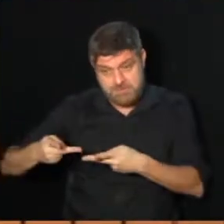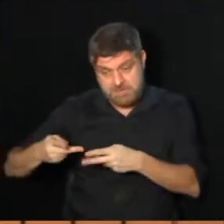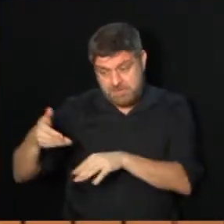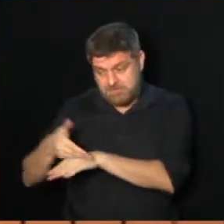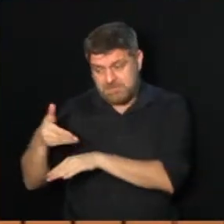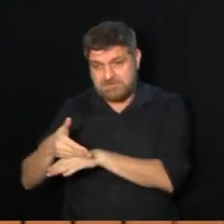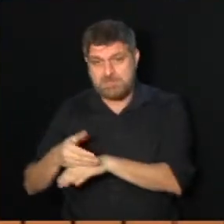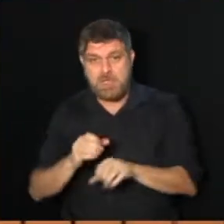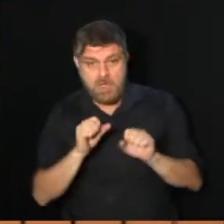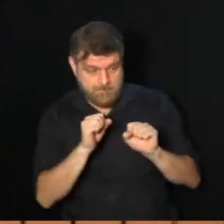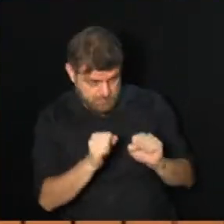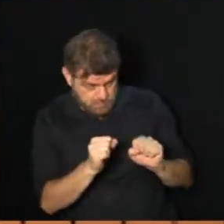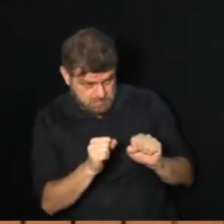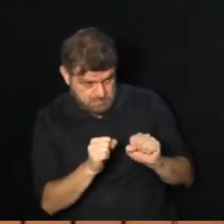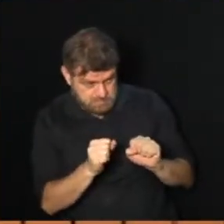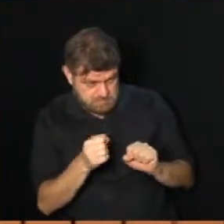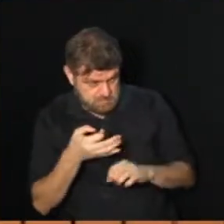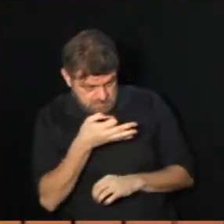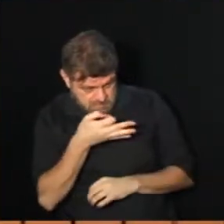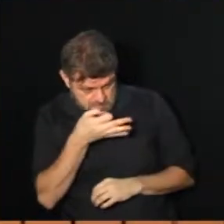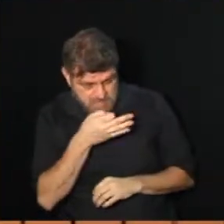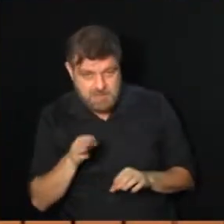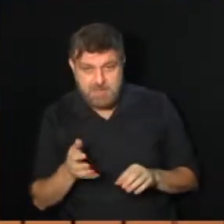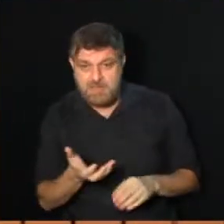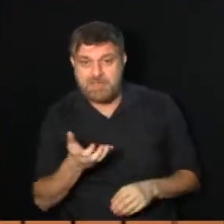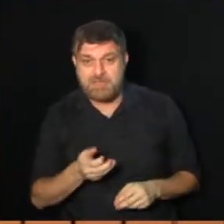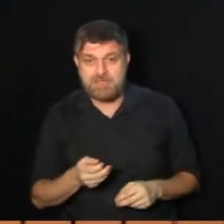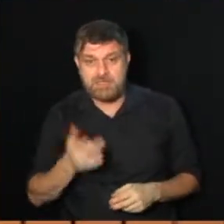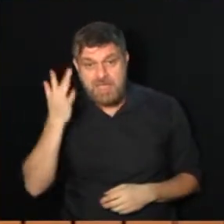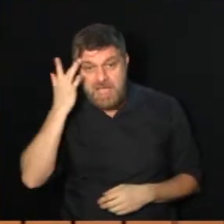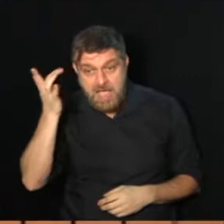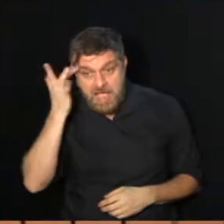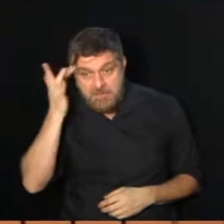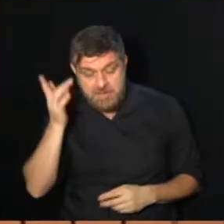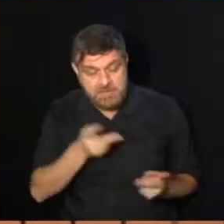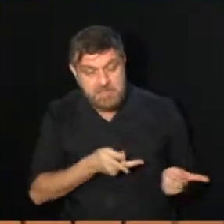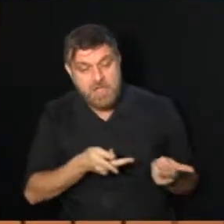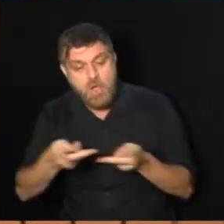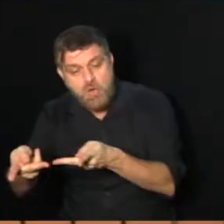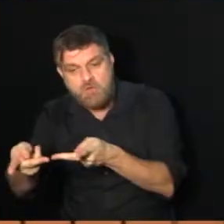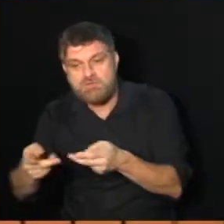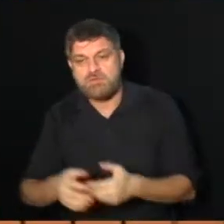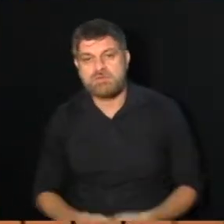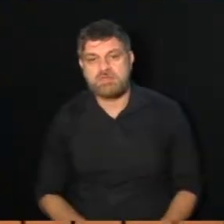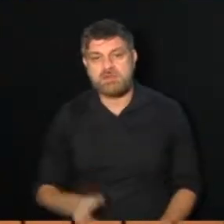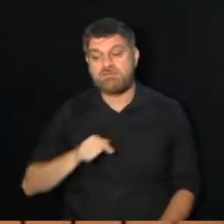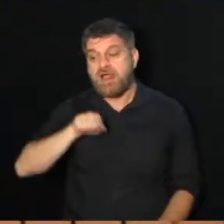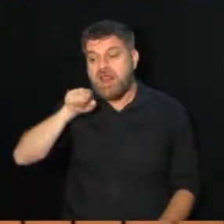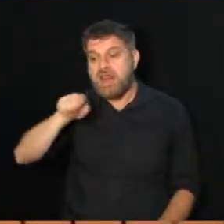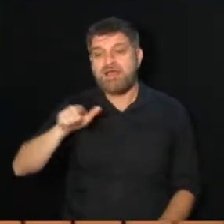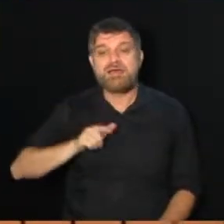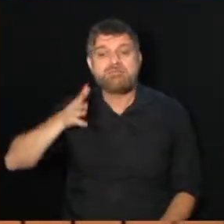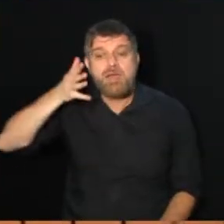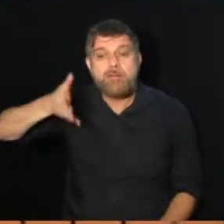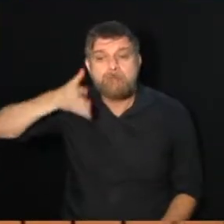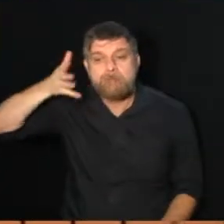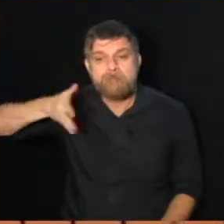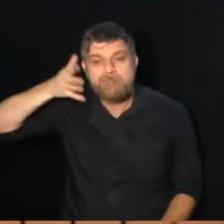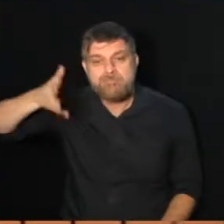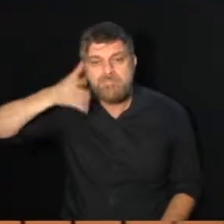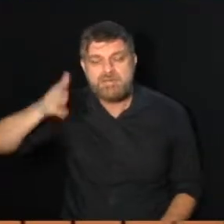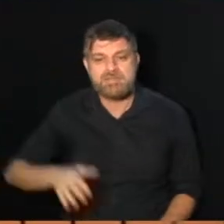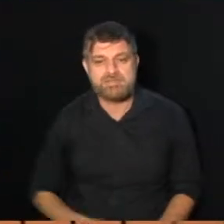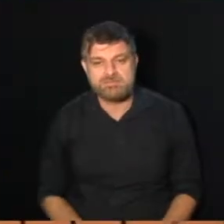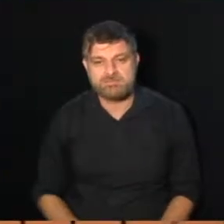se me permitem, se me dão a palavra para convidá-los para amanhã. Permitida. Obrigada. Teremos uma palestra do Dominique